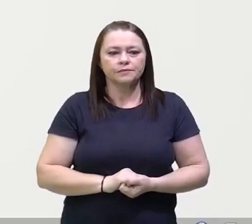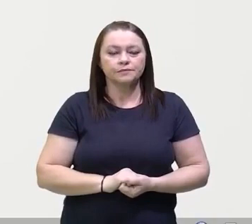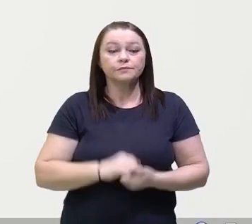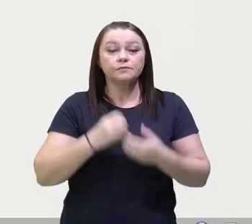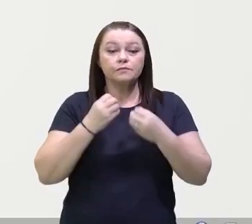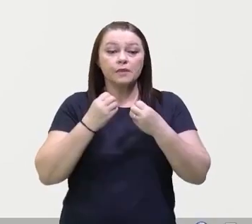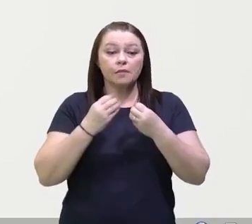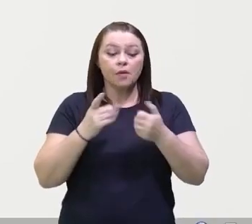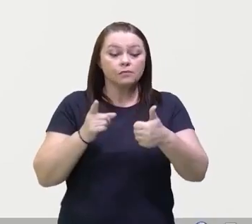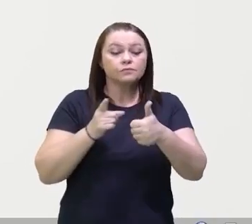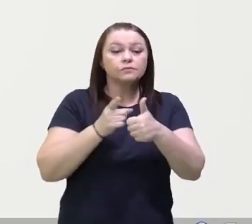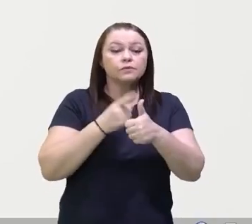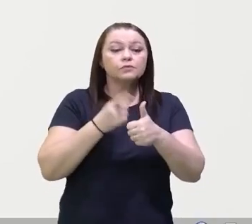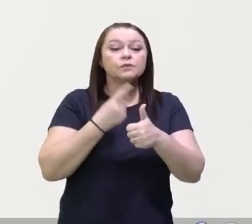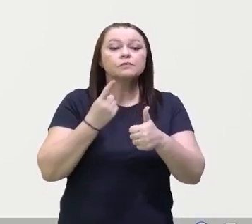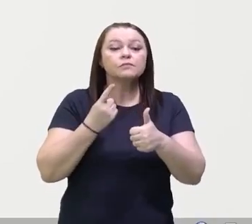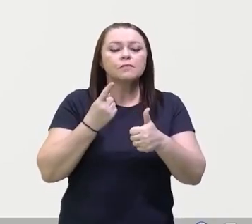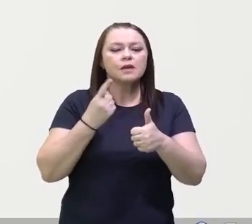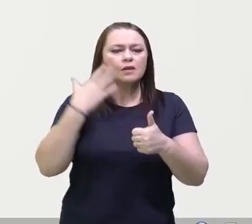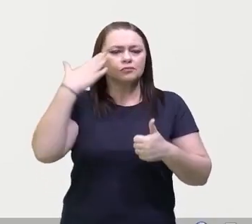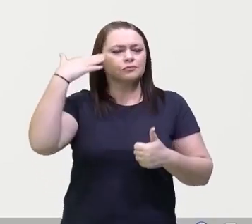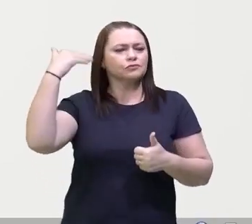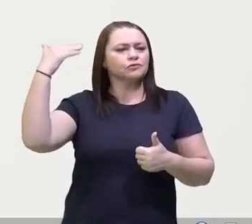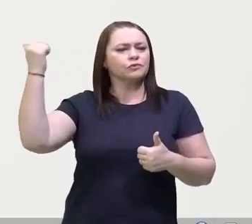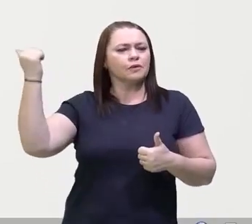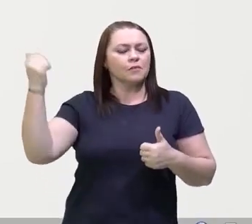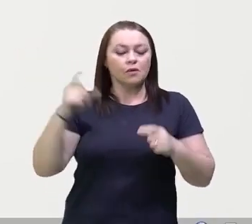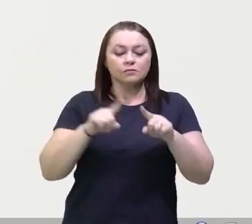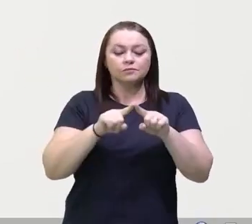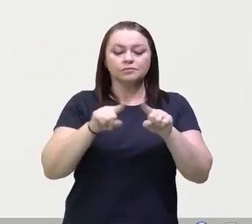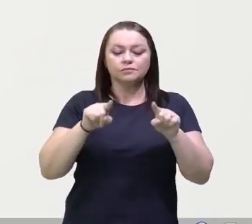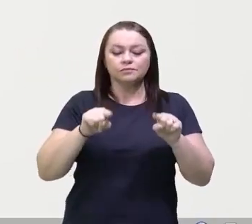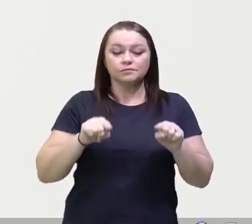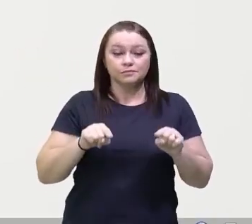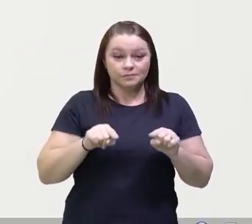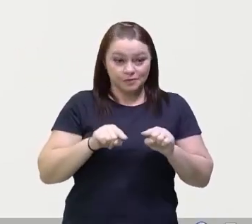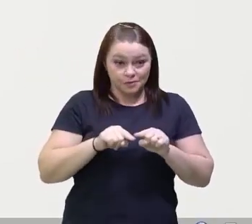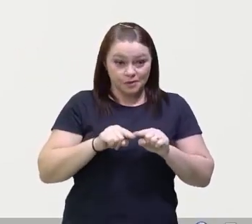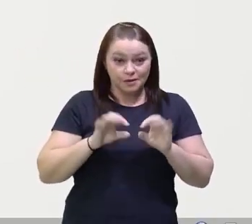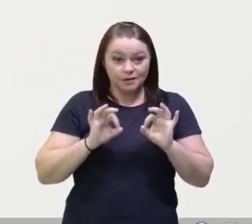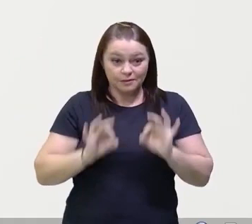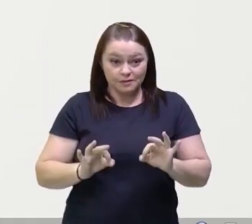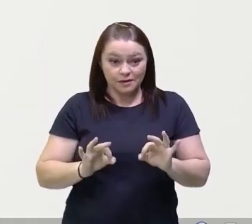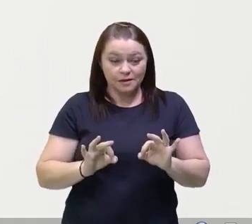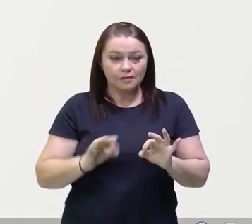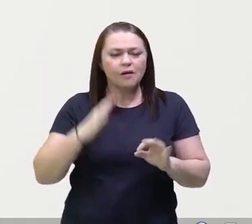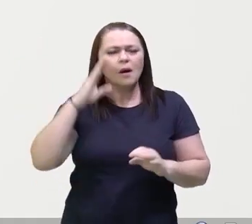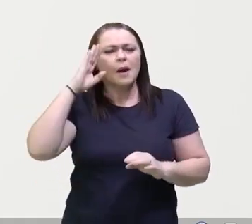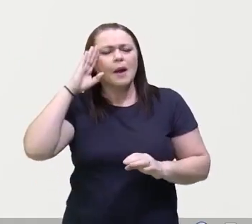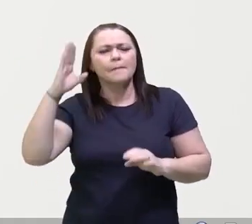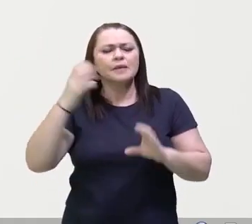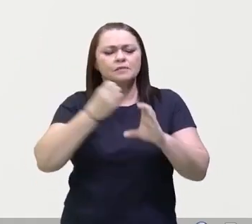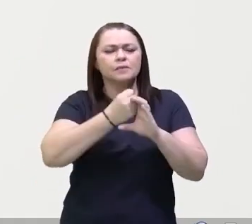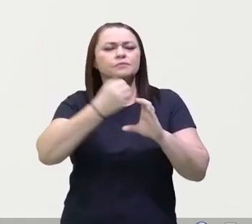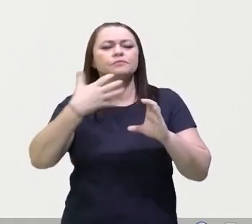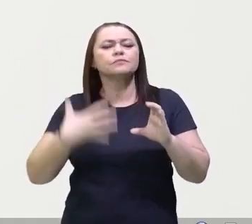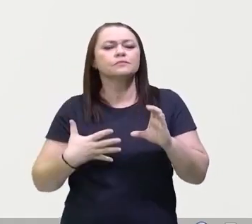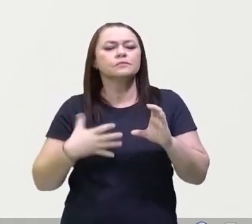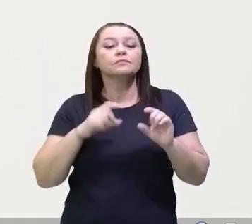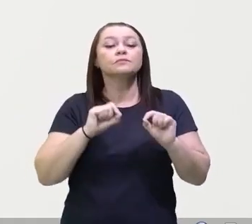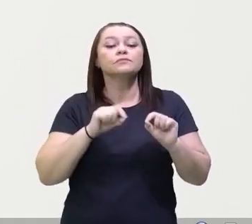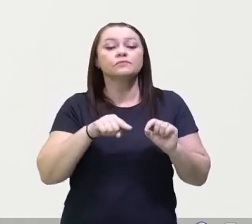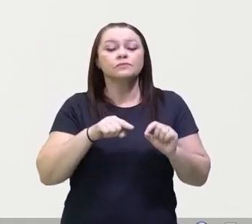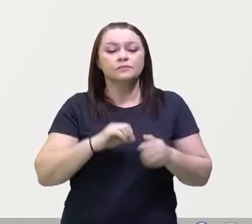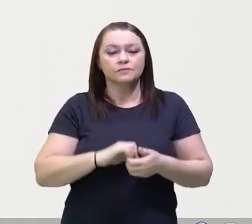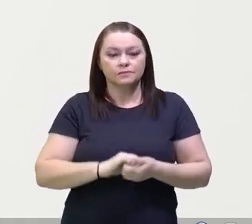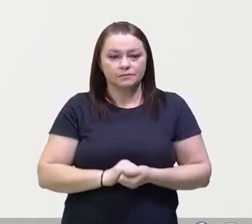Bom, o primeiro deles, e um dos famosos, é o quadrado, tá certo? Qual é a principal característica do quadrado? Bom,